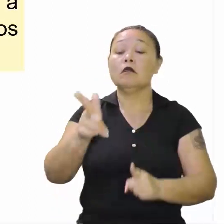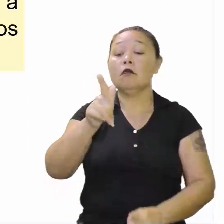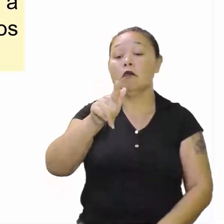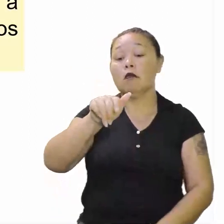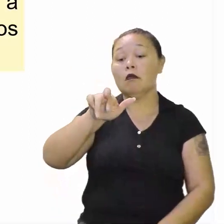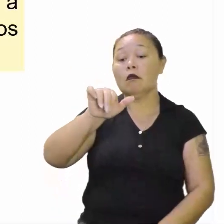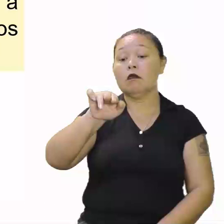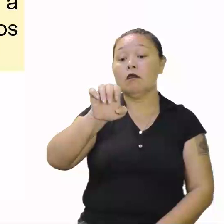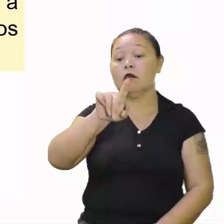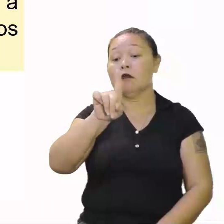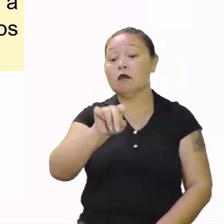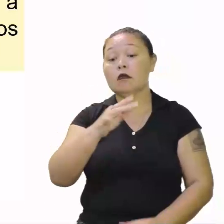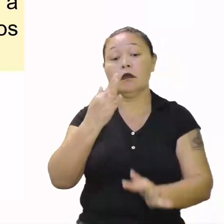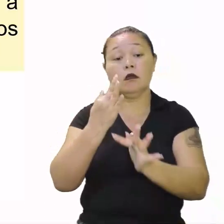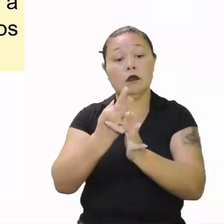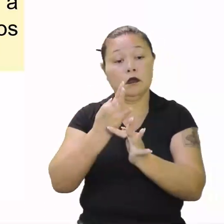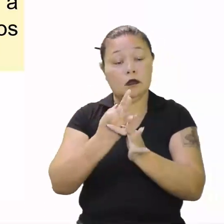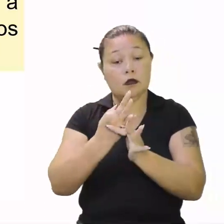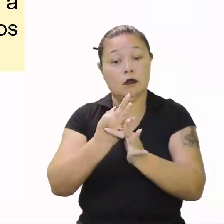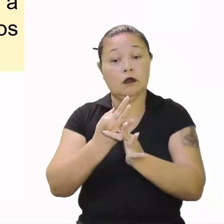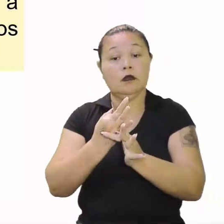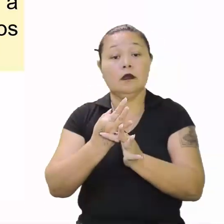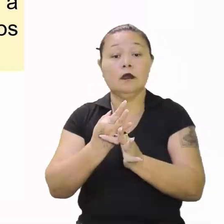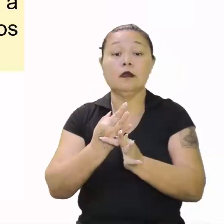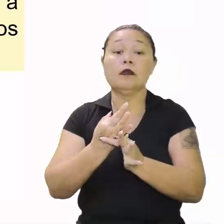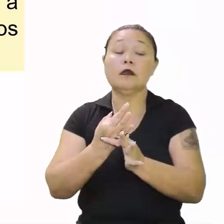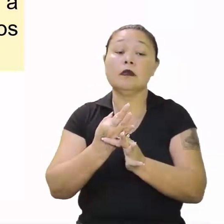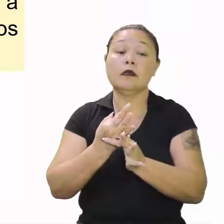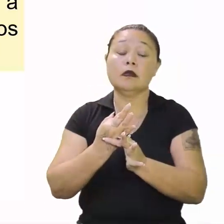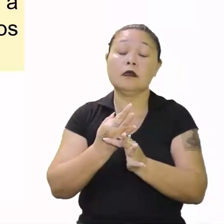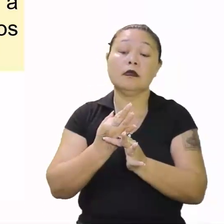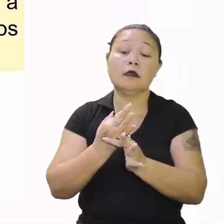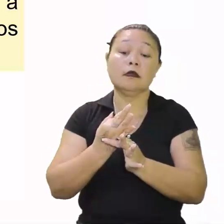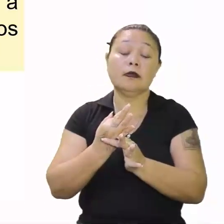Com relação à grandeza física, tá bom?